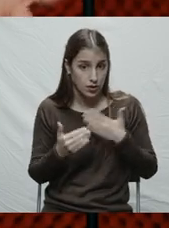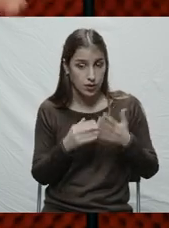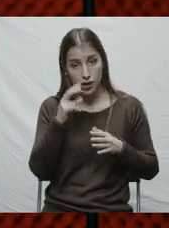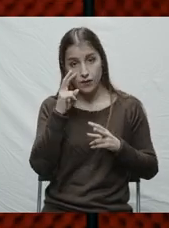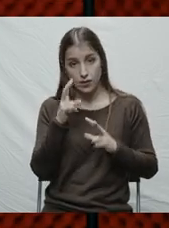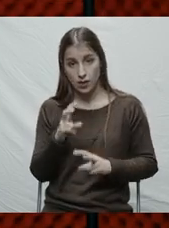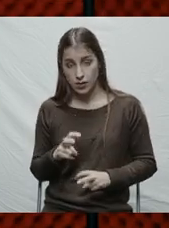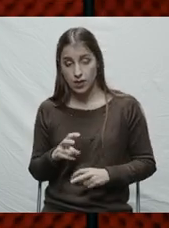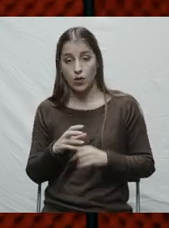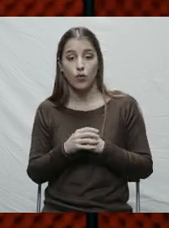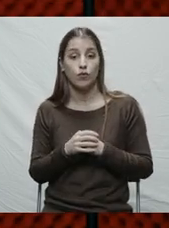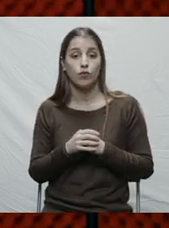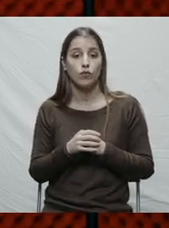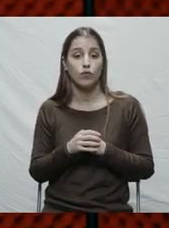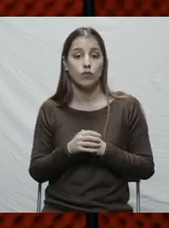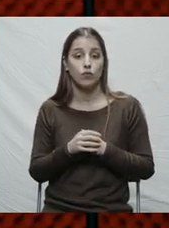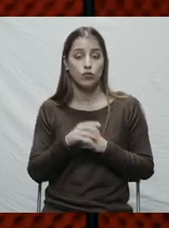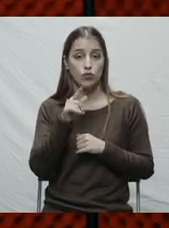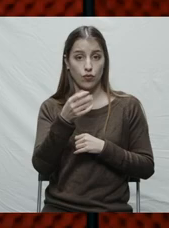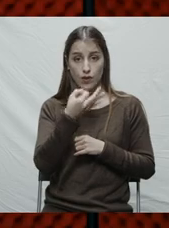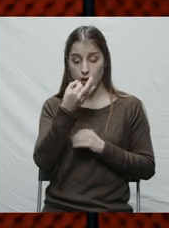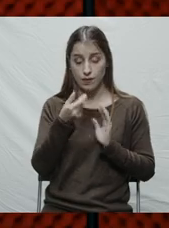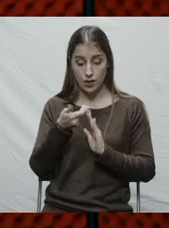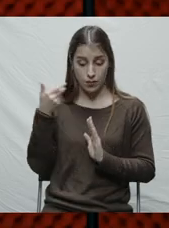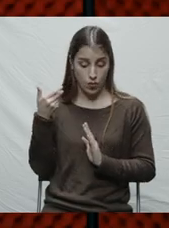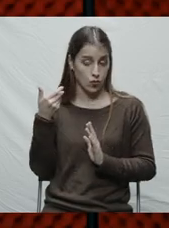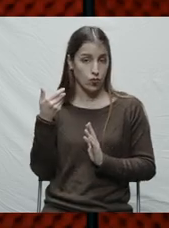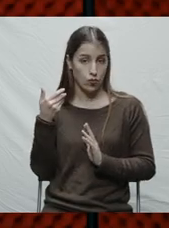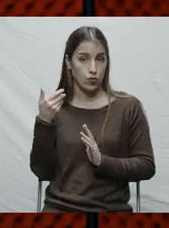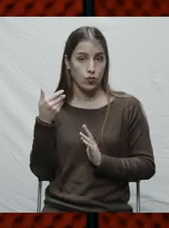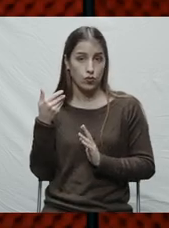investigação no movimento, falavas há pouco do Butô, mas há toda